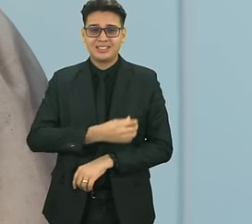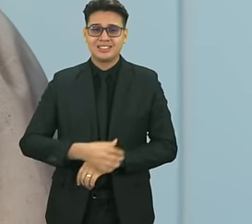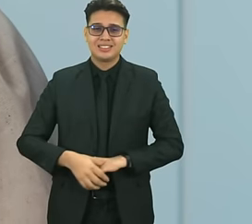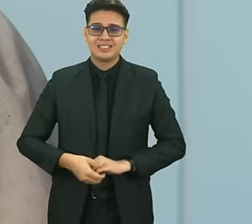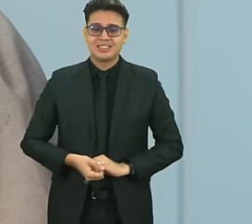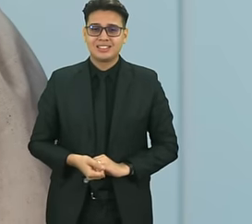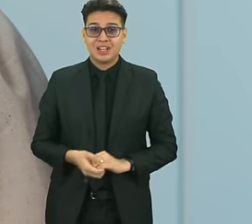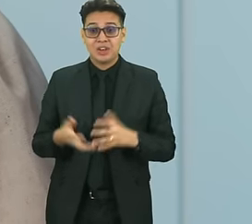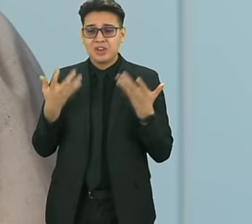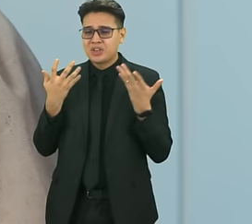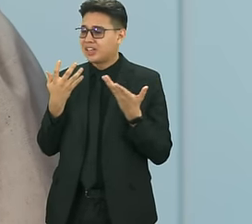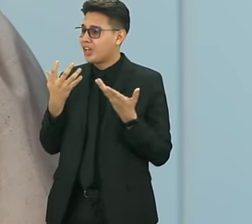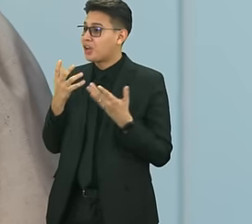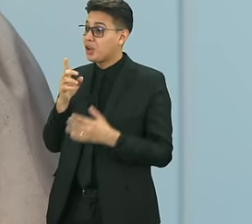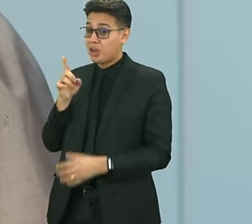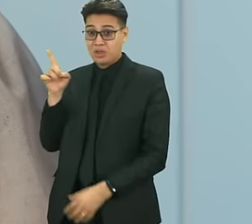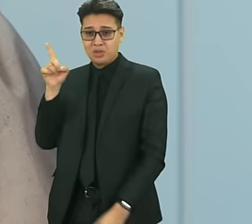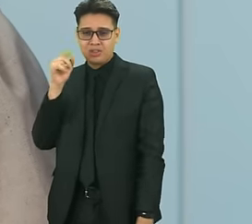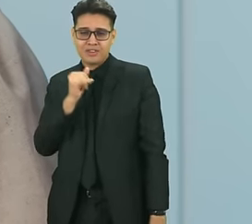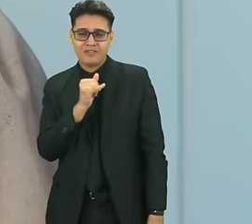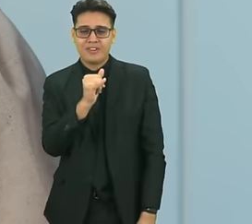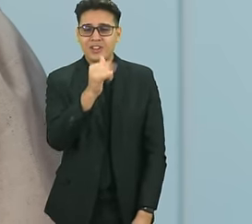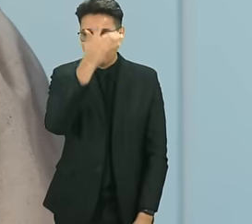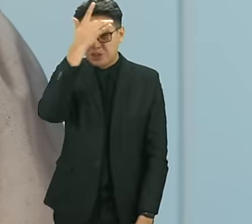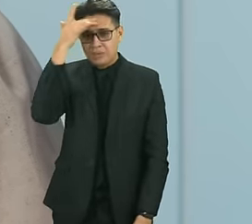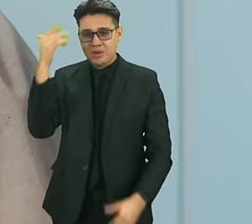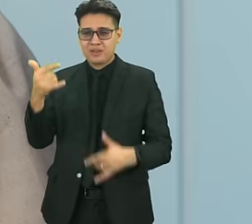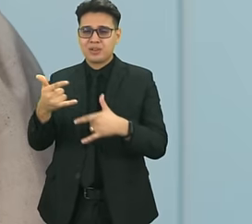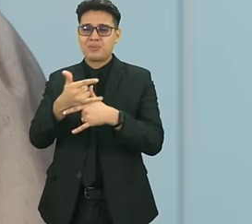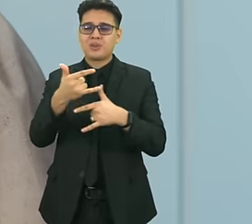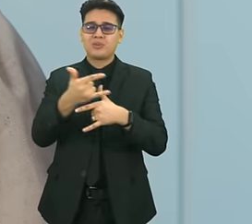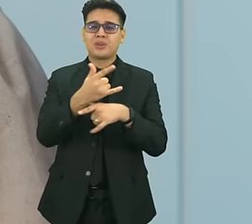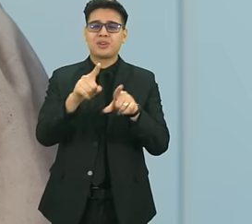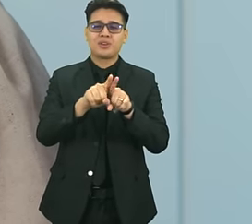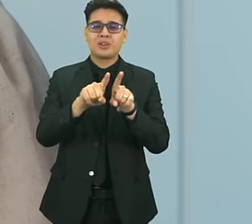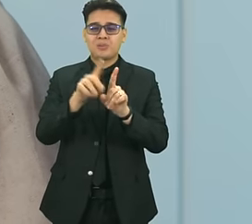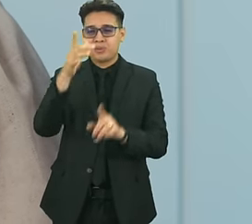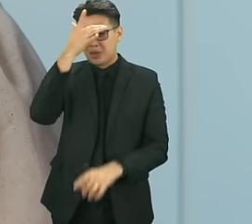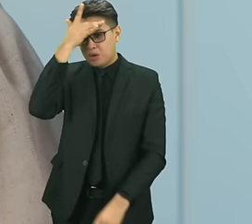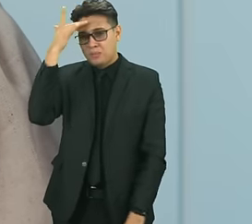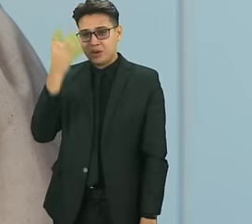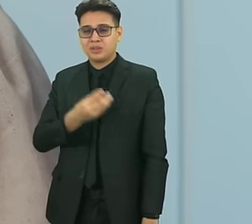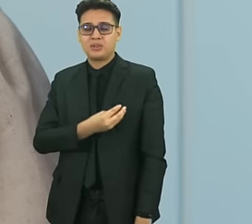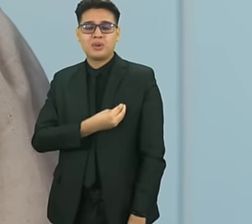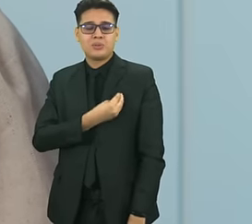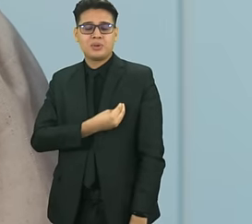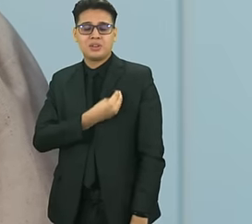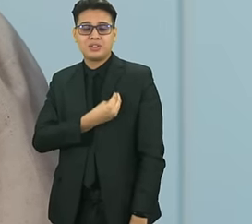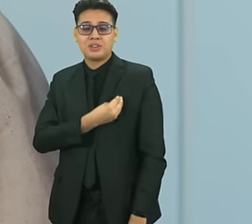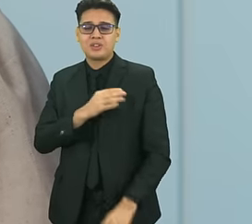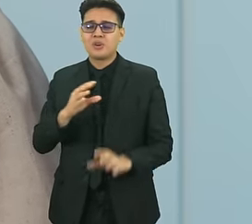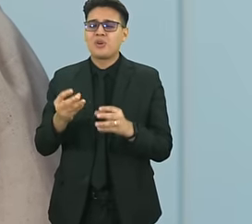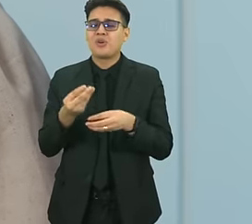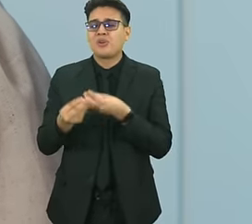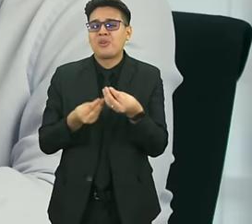você falasse aos internautas, aos nossos irmãos que estão aqui presentes, sobre o caso do